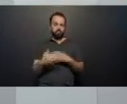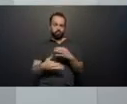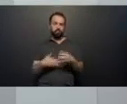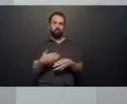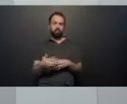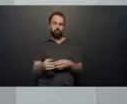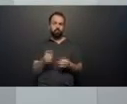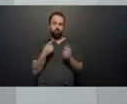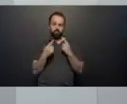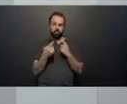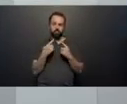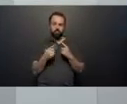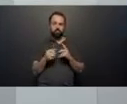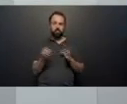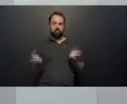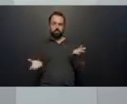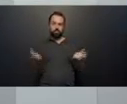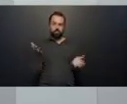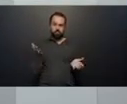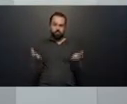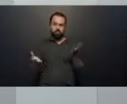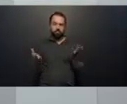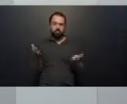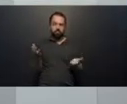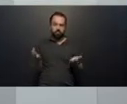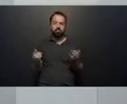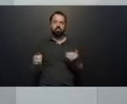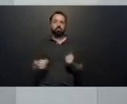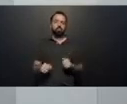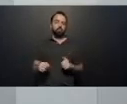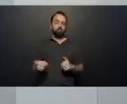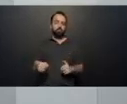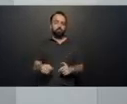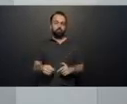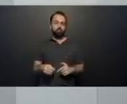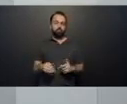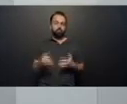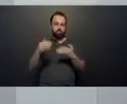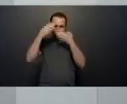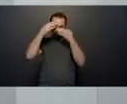falaremos a respeito de proporção, razão e proporção. Até lá!